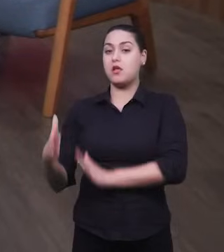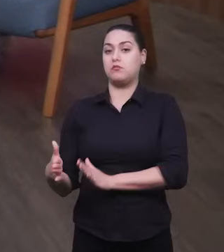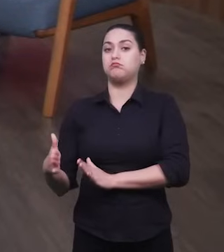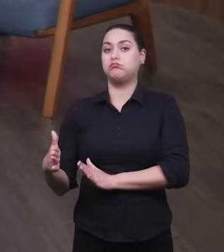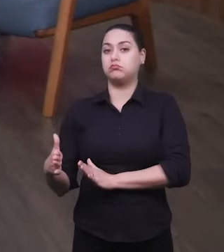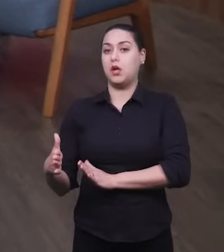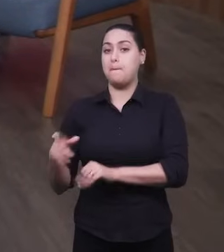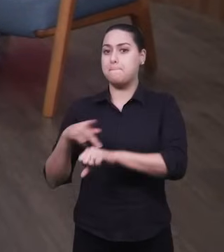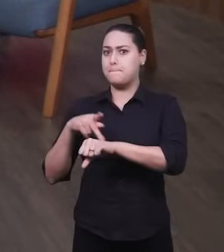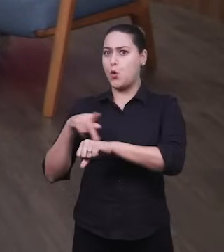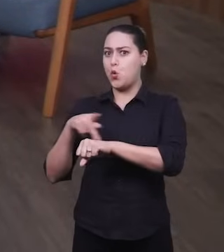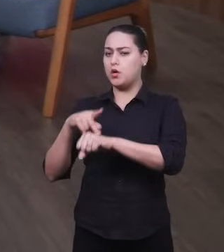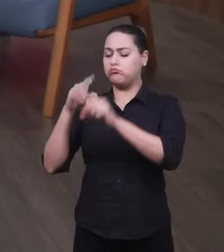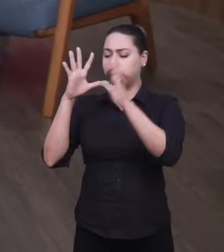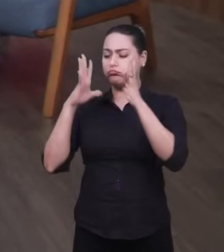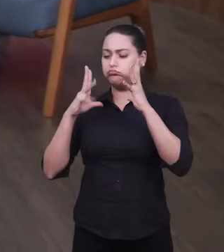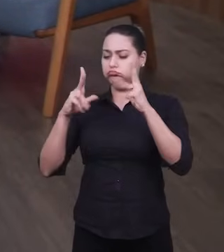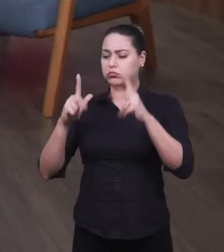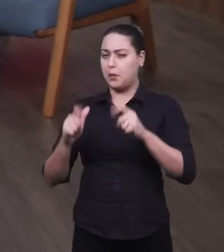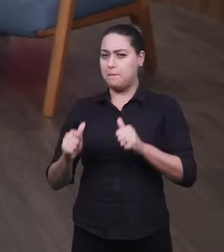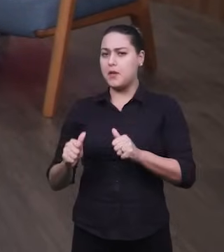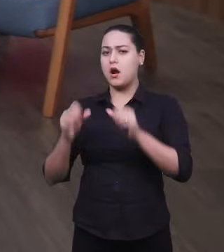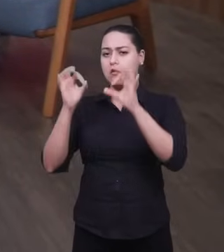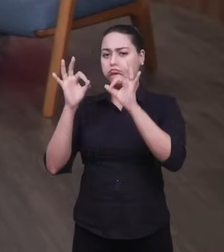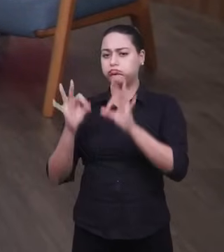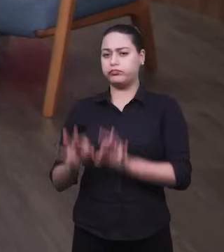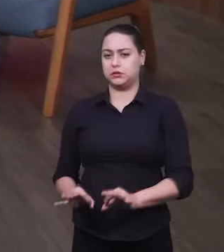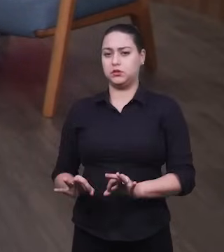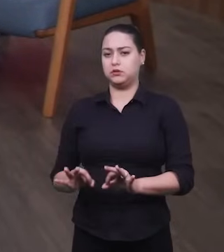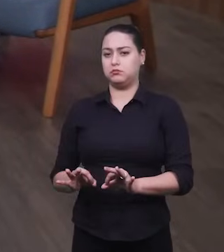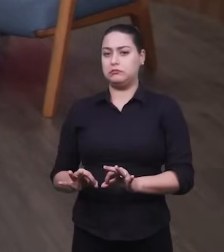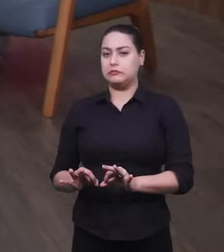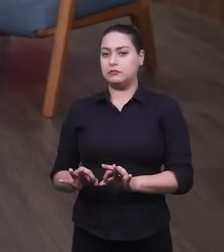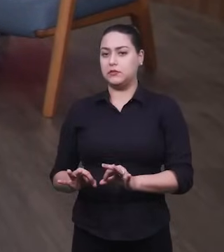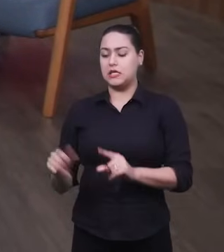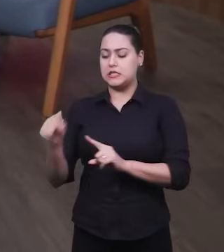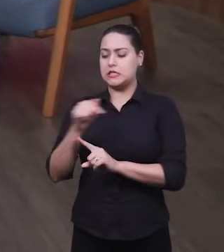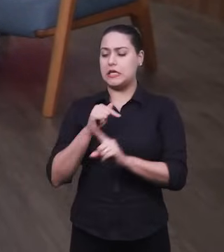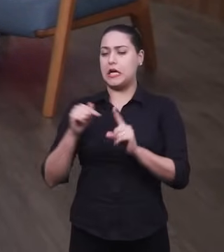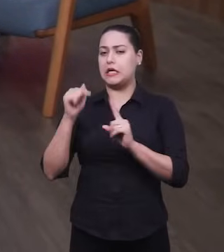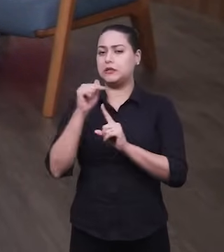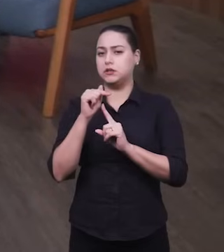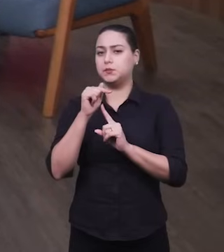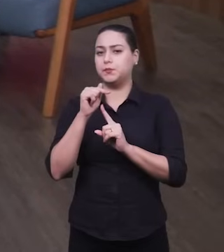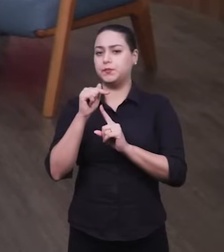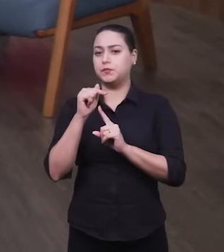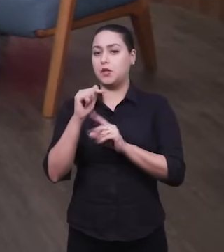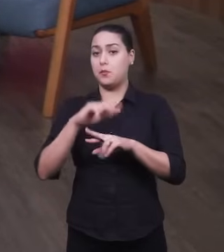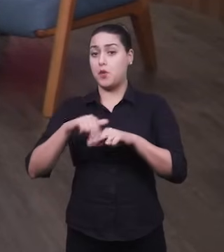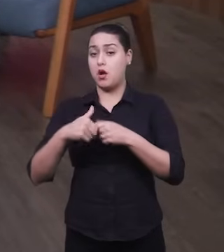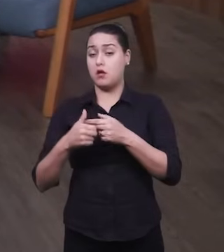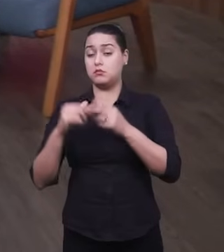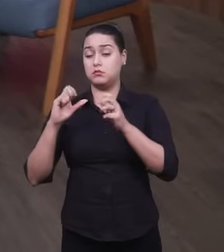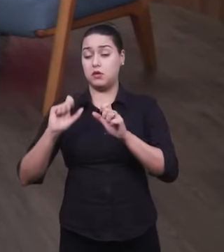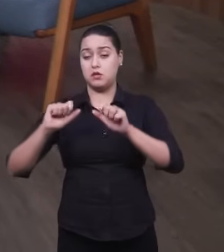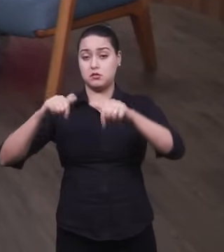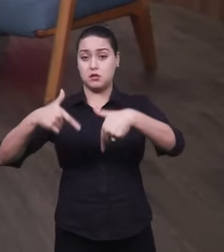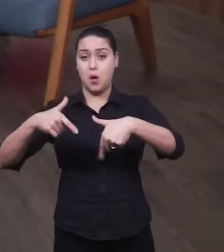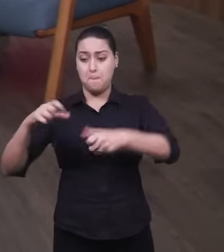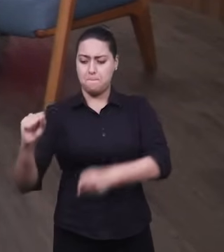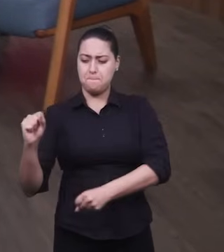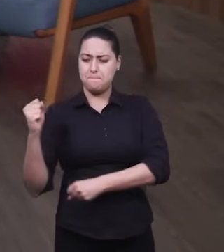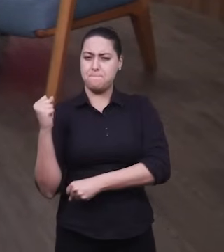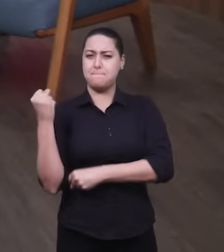permaneceu imaculada, né? Guardada, santificada pela